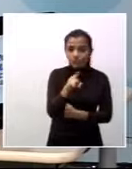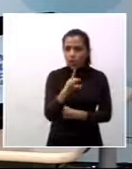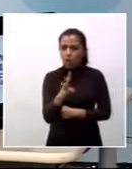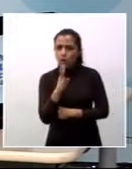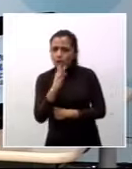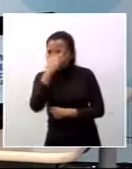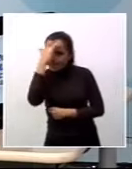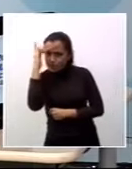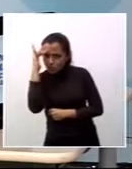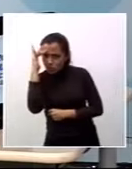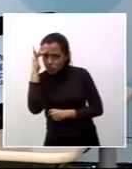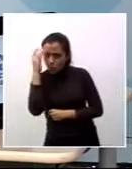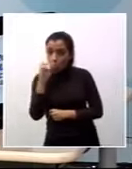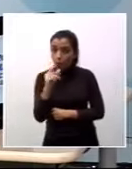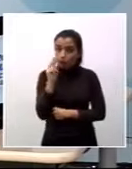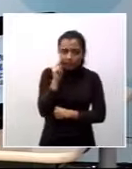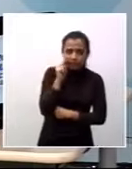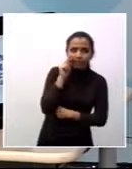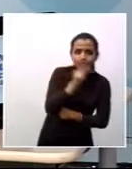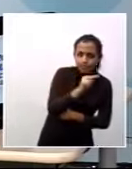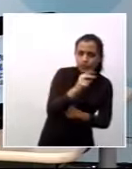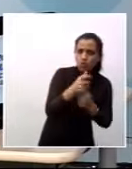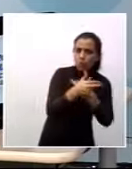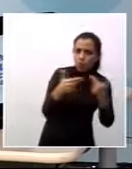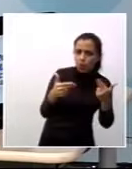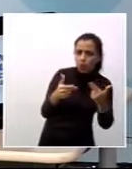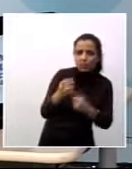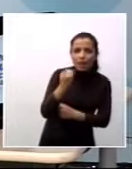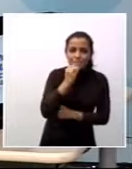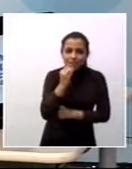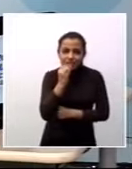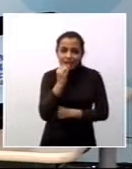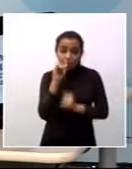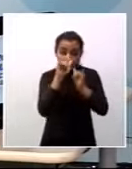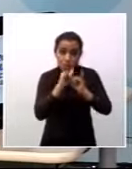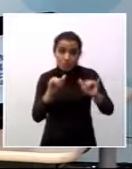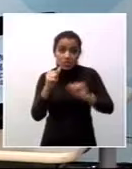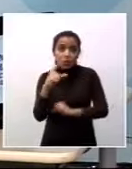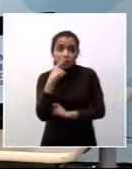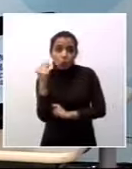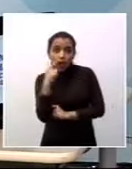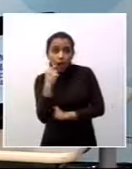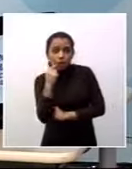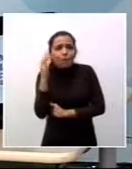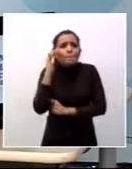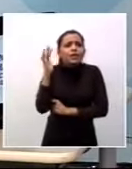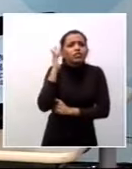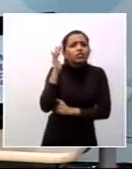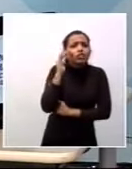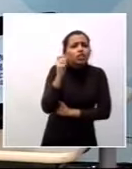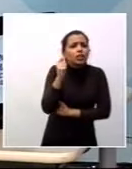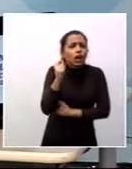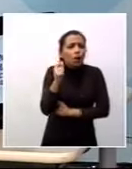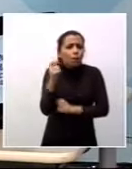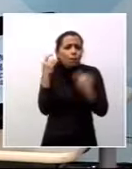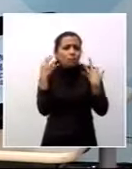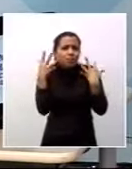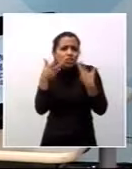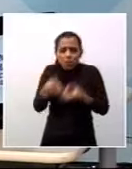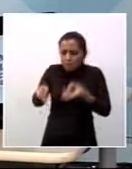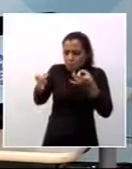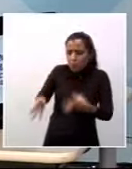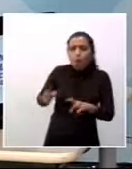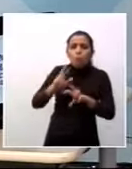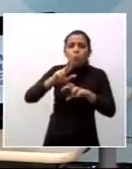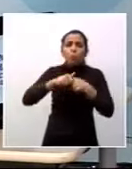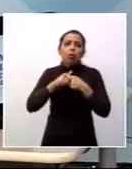conhece vocês viram é essa situação do gato que eu acho que imagina um bichinho abandonado por uma